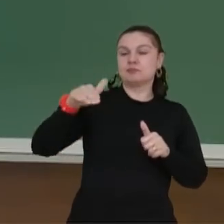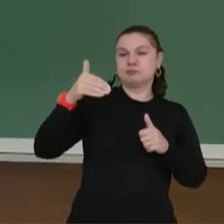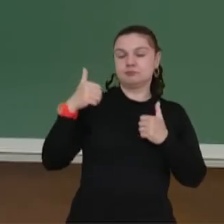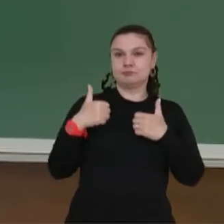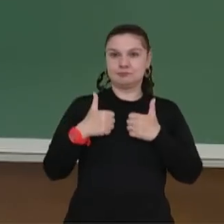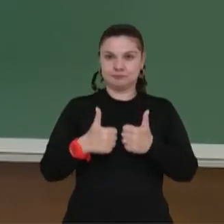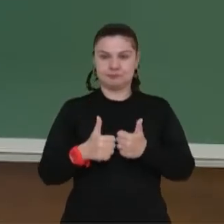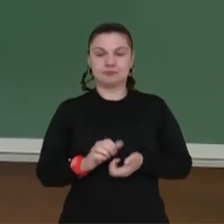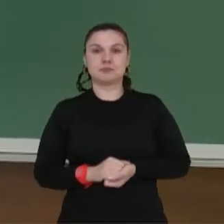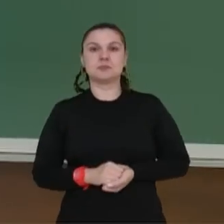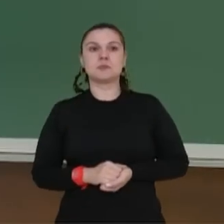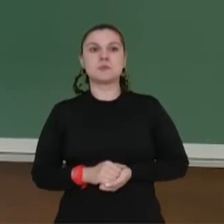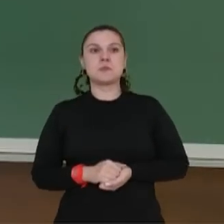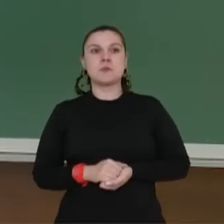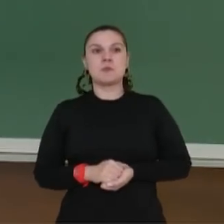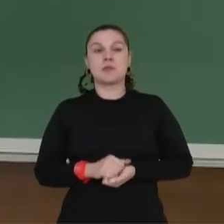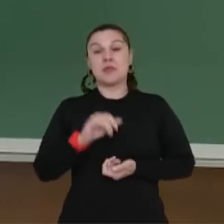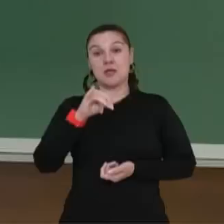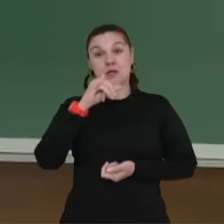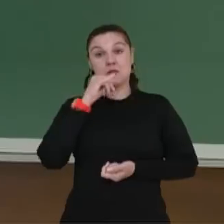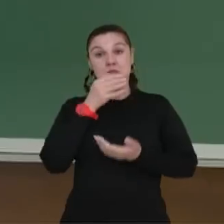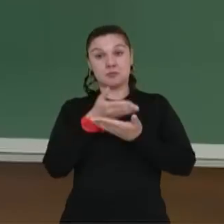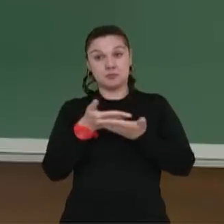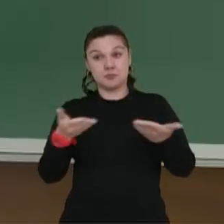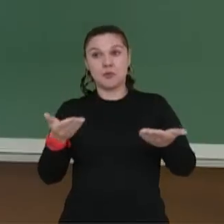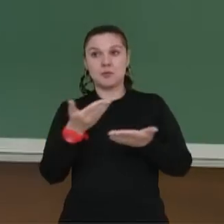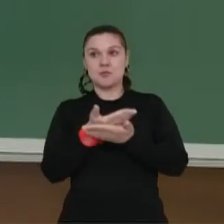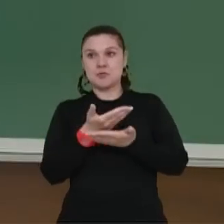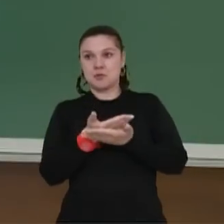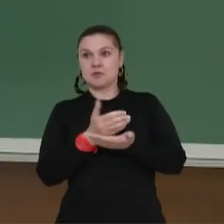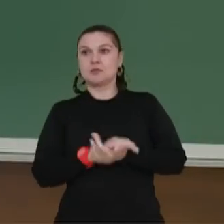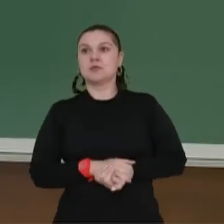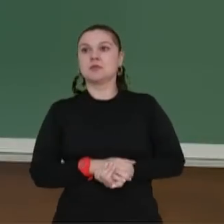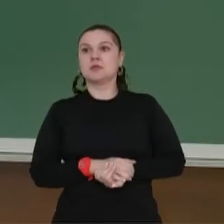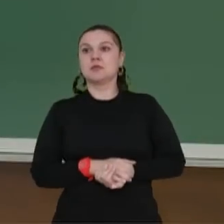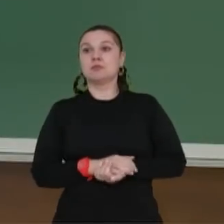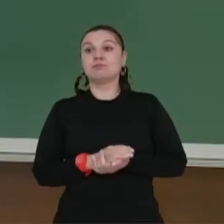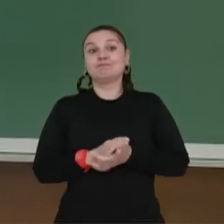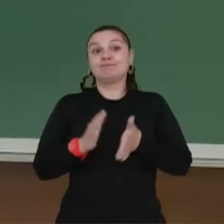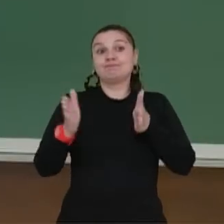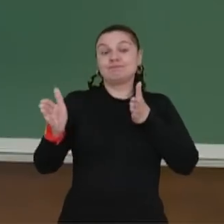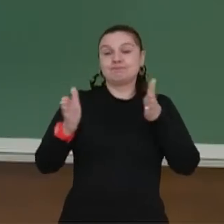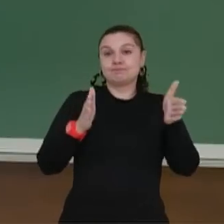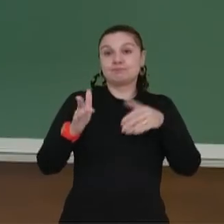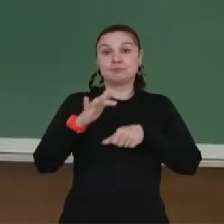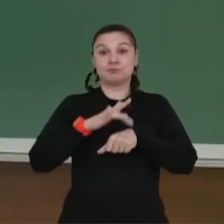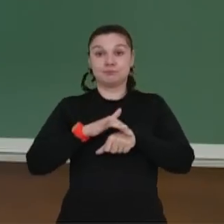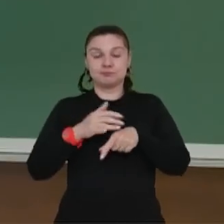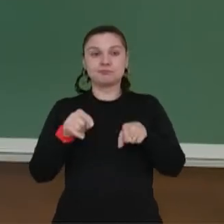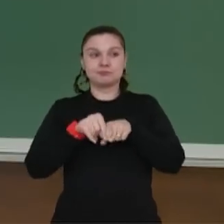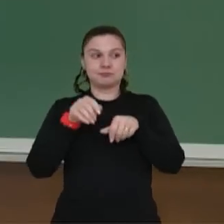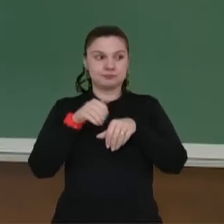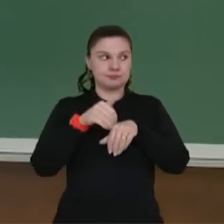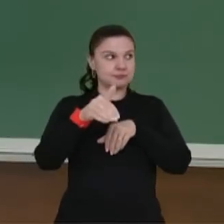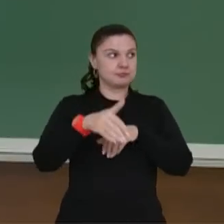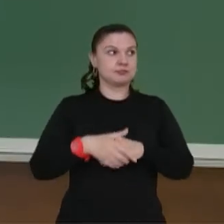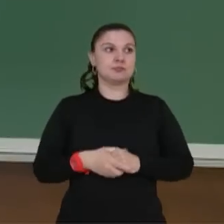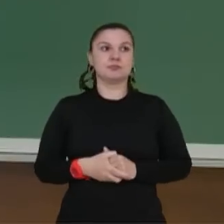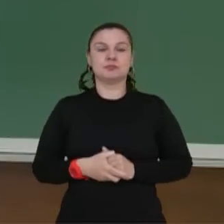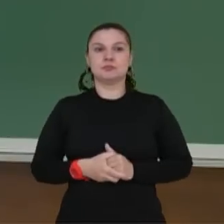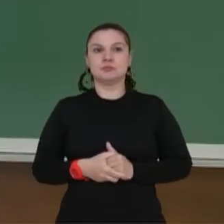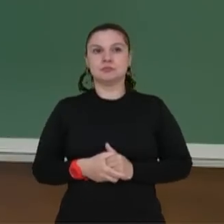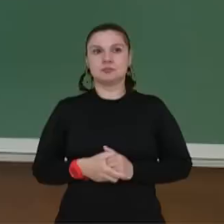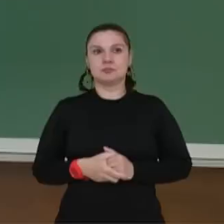por diante. Tá? Então, exemplo, grau de escolaridade, estágio de uma doença, né, e assim por diante. Ok?